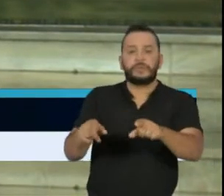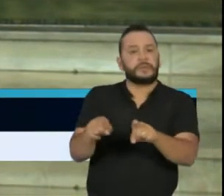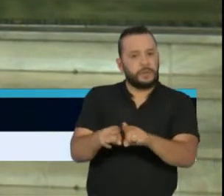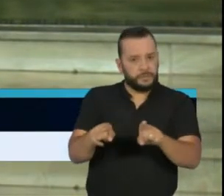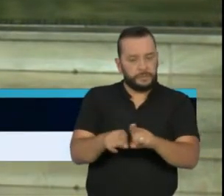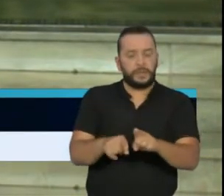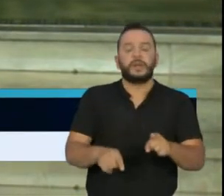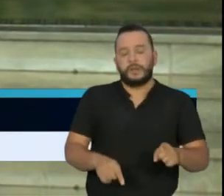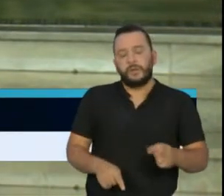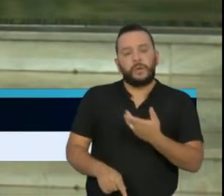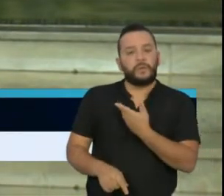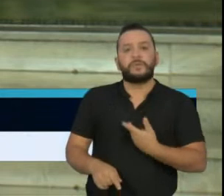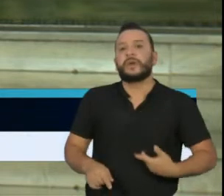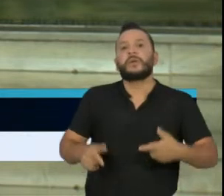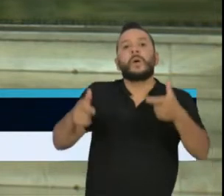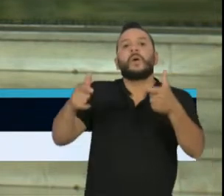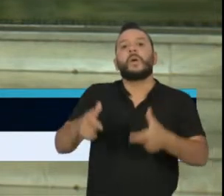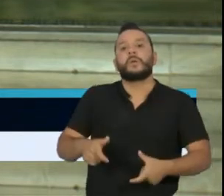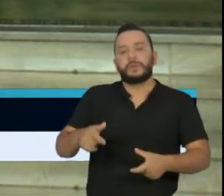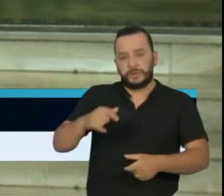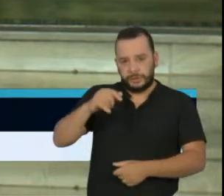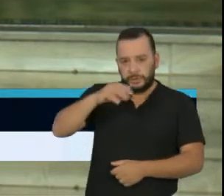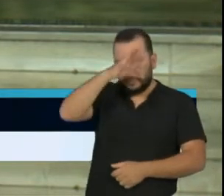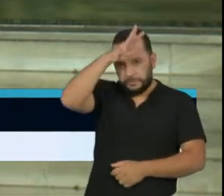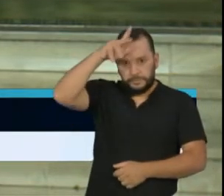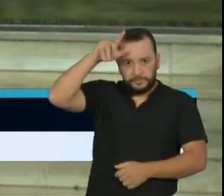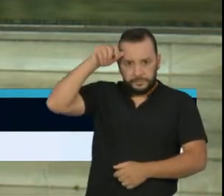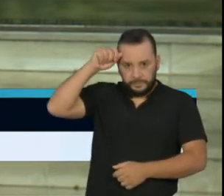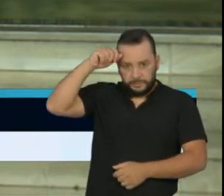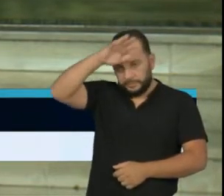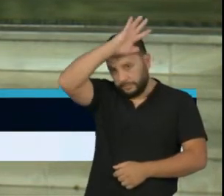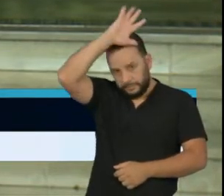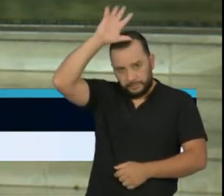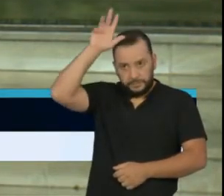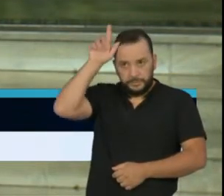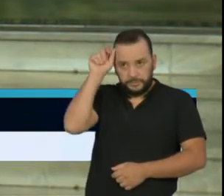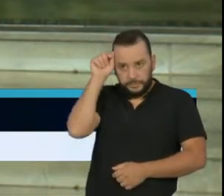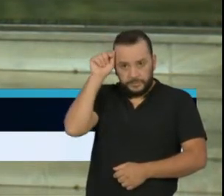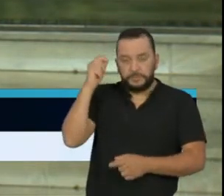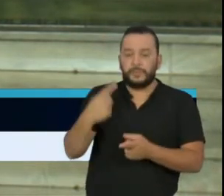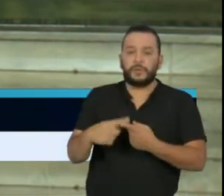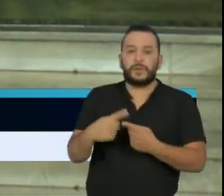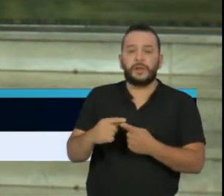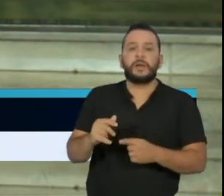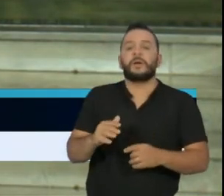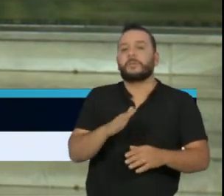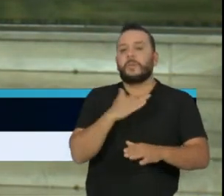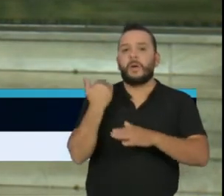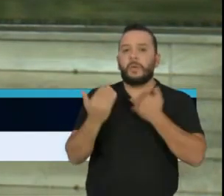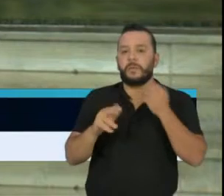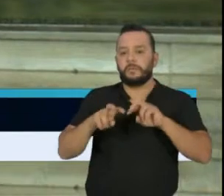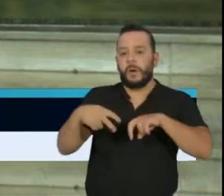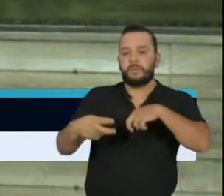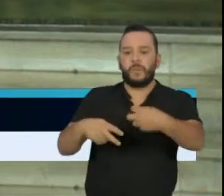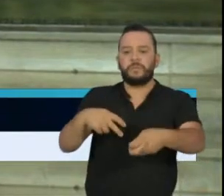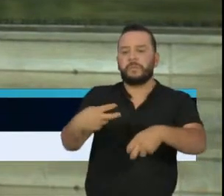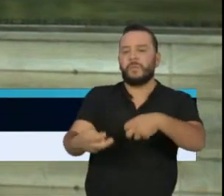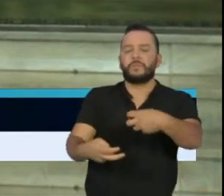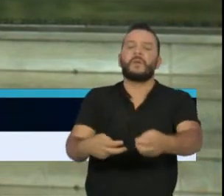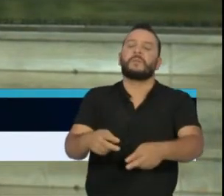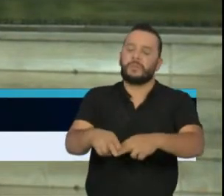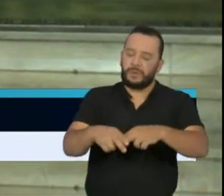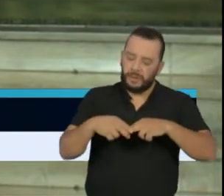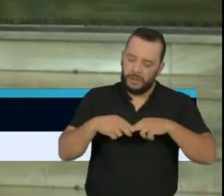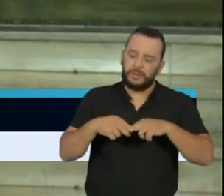de Manaus e do Amazonas, pelas vidas que se perderam nos últimos dias em virtude do coronavírus. São